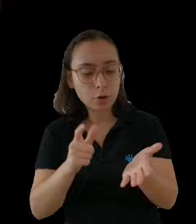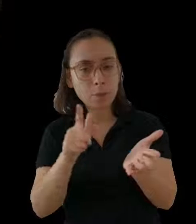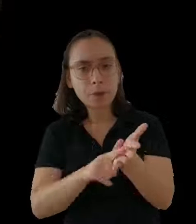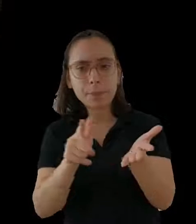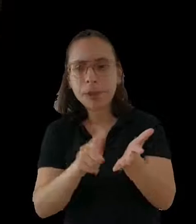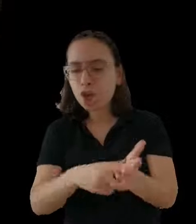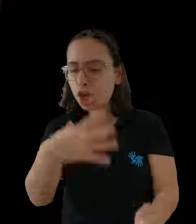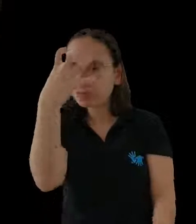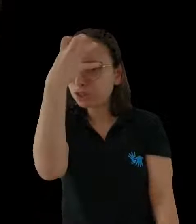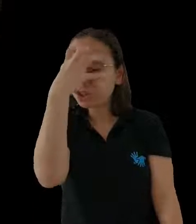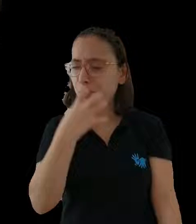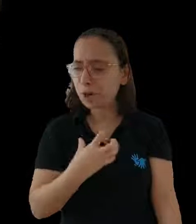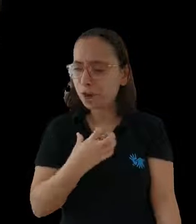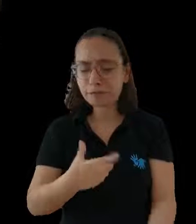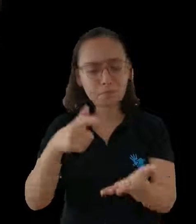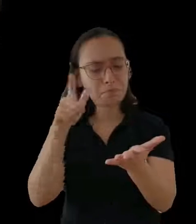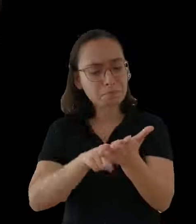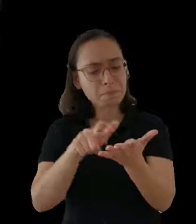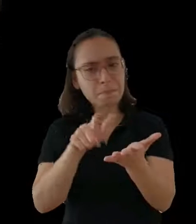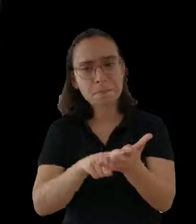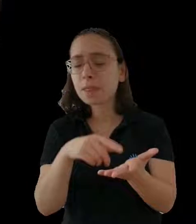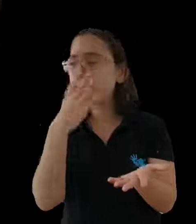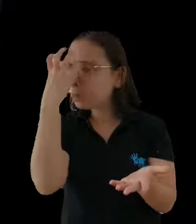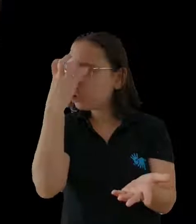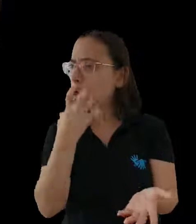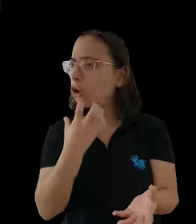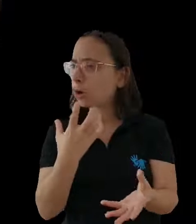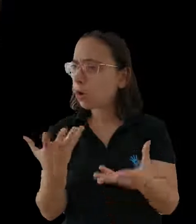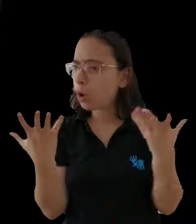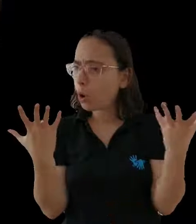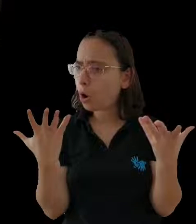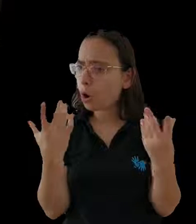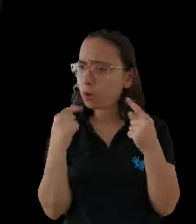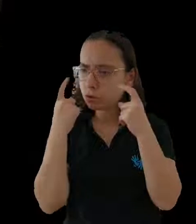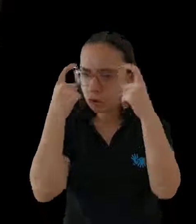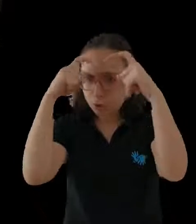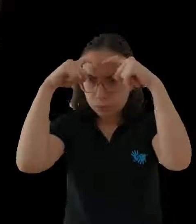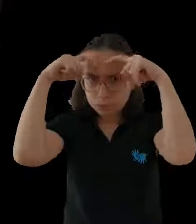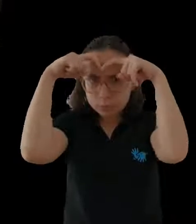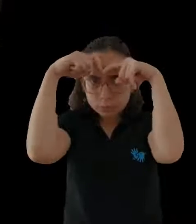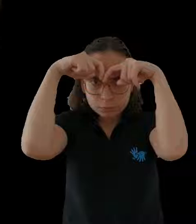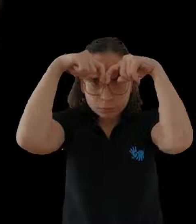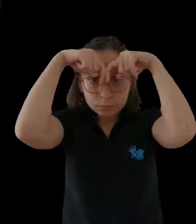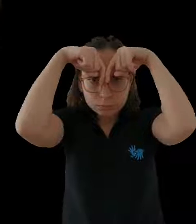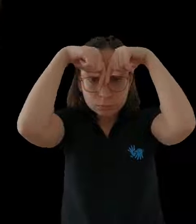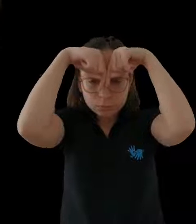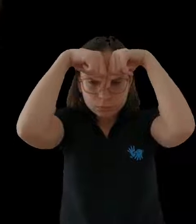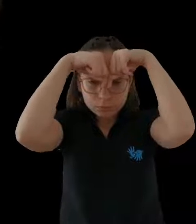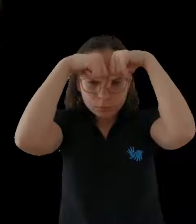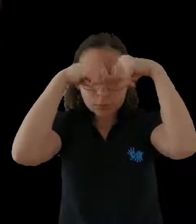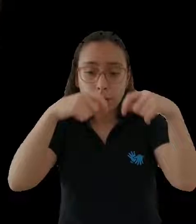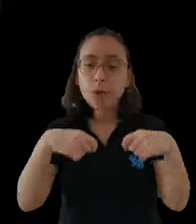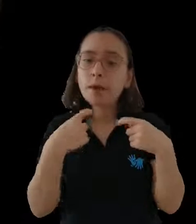a carta, ele fica muito bravo, muito bravo. Por isso que ele tem essa cara de oh. Olha a cara do rei,